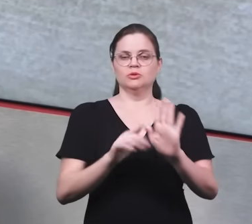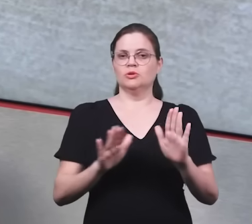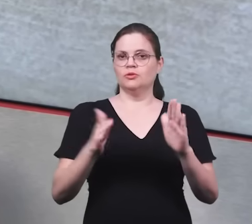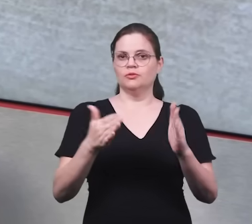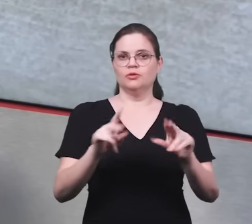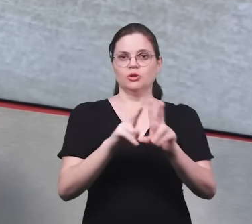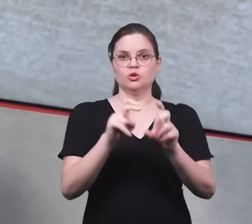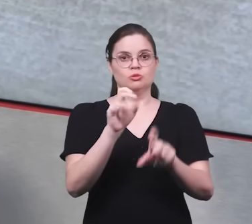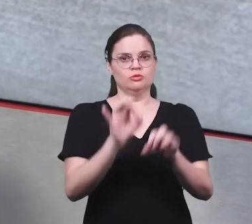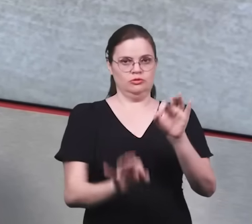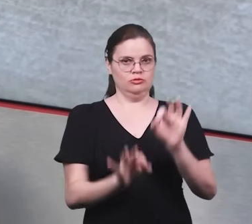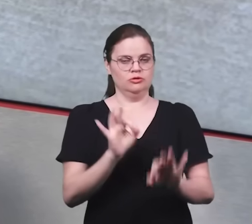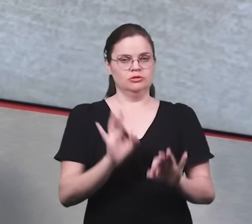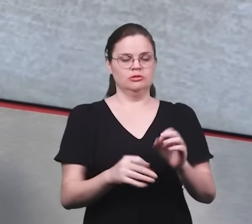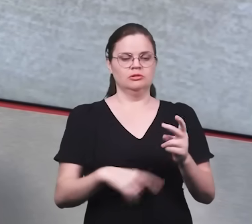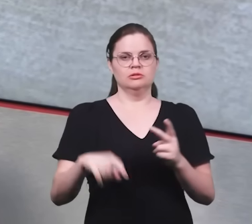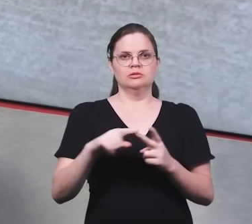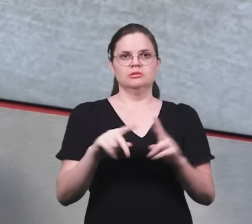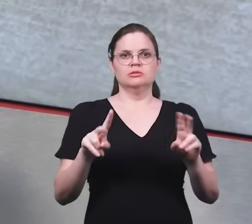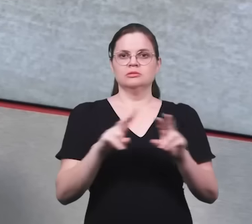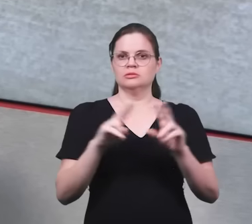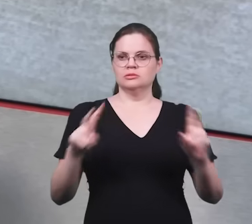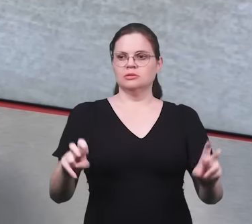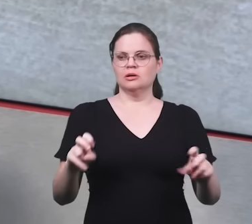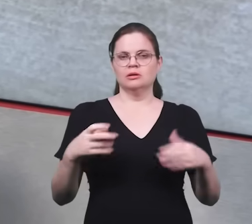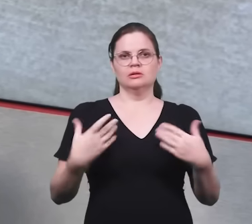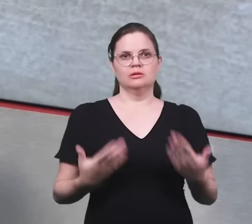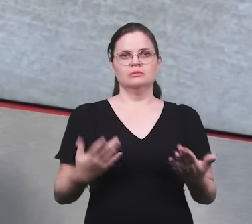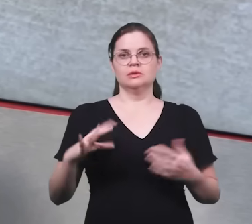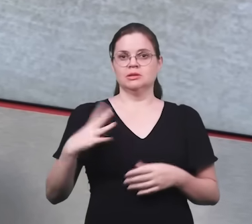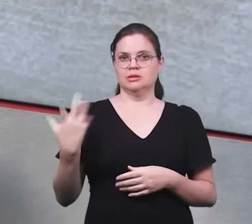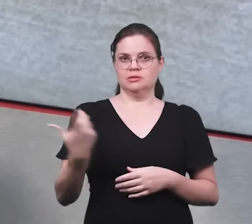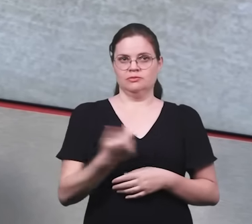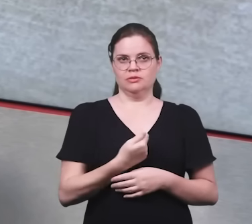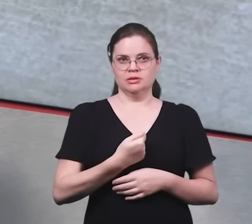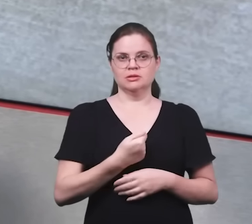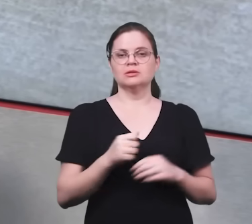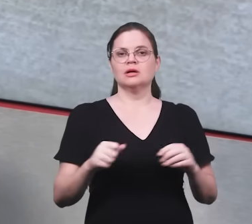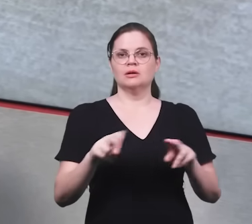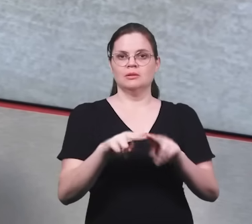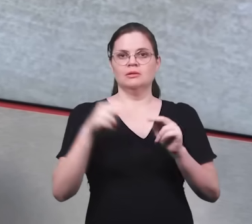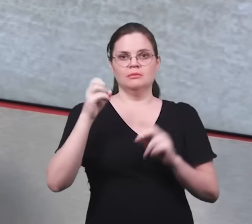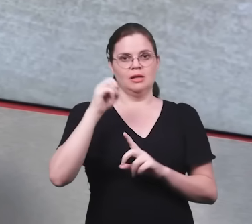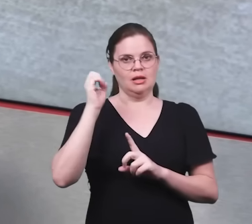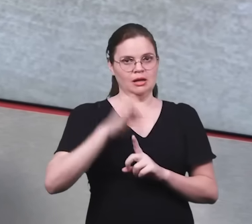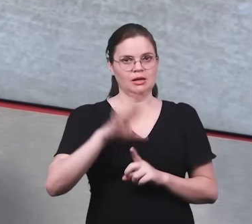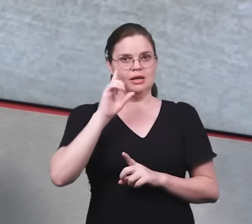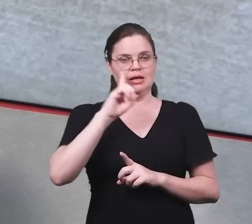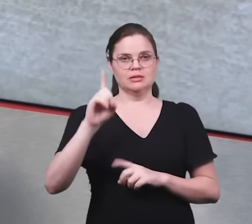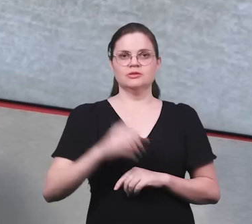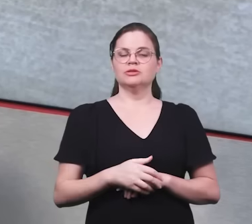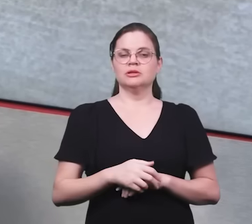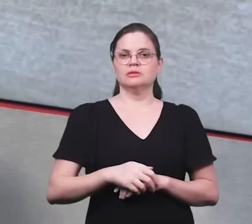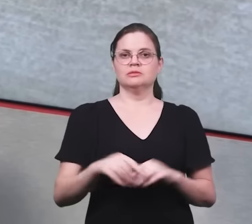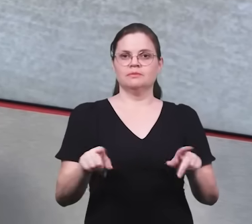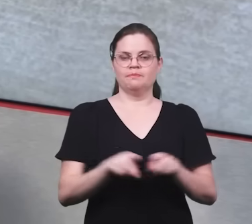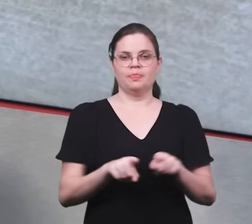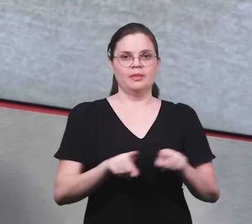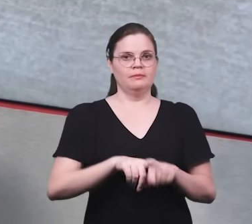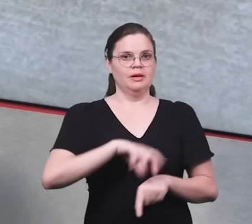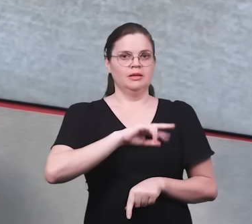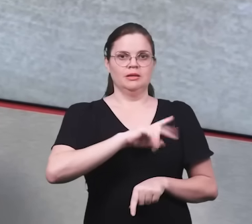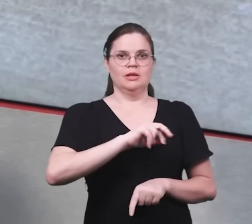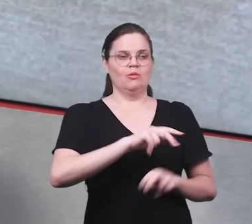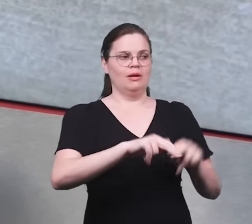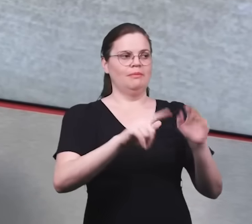sobre isso, sobre justiça, sobre a questão de salvação pela graça de Deus e não pela justiça